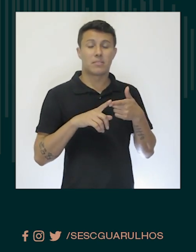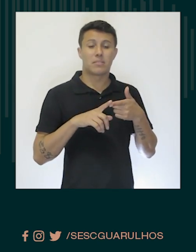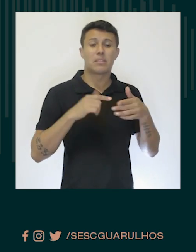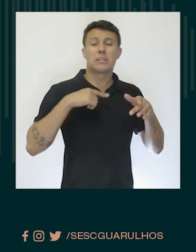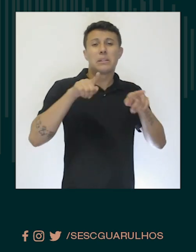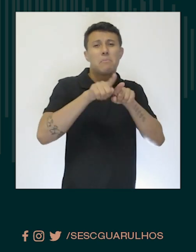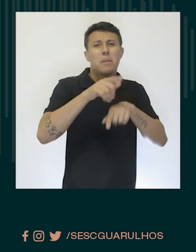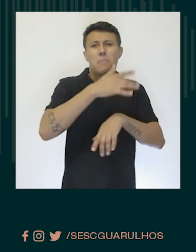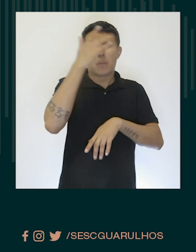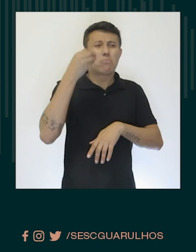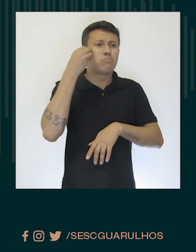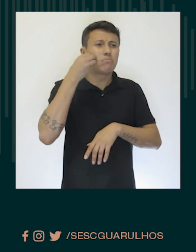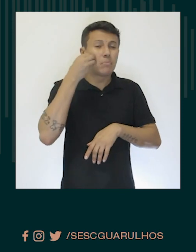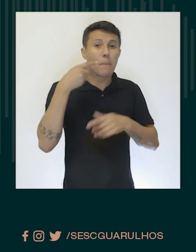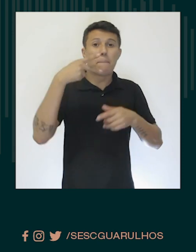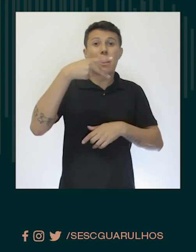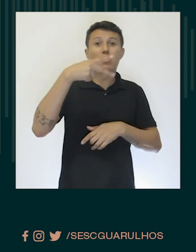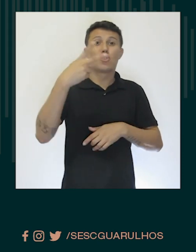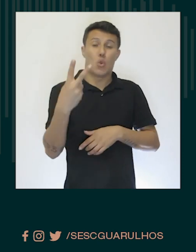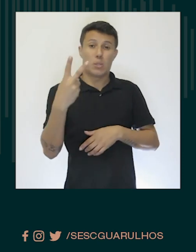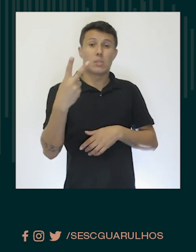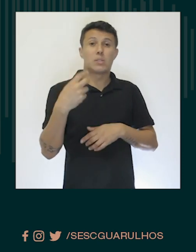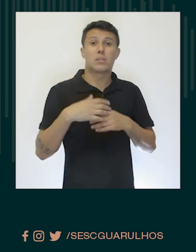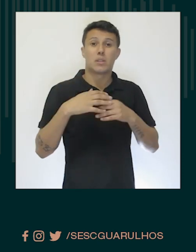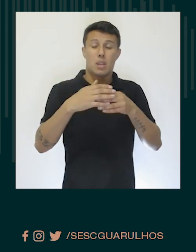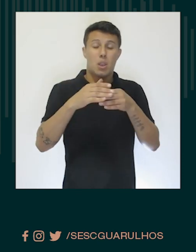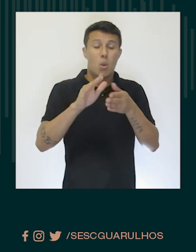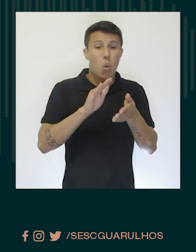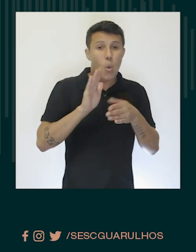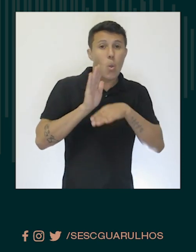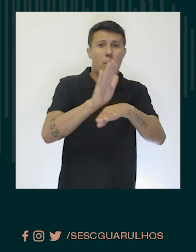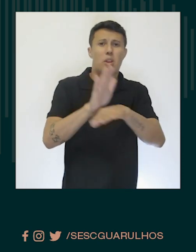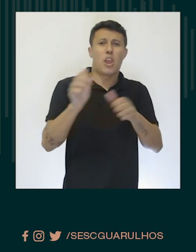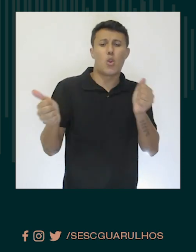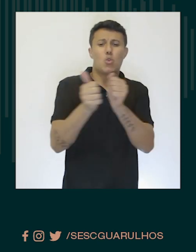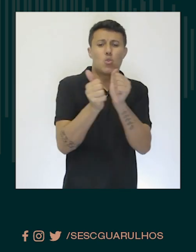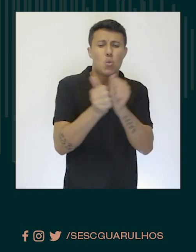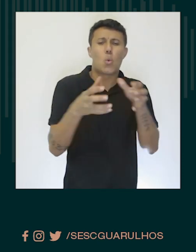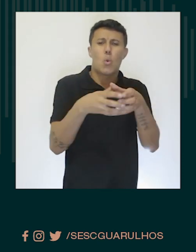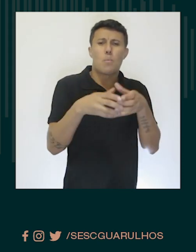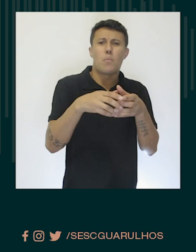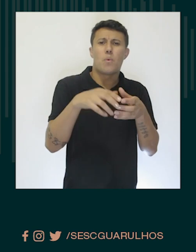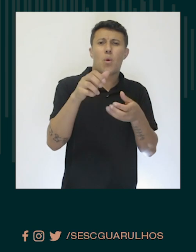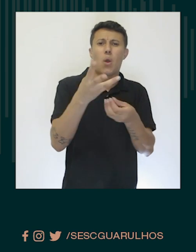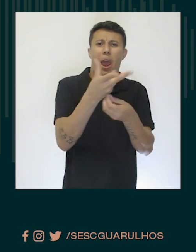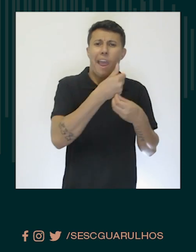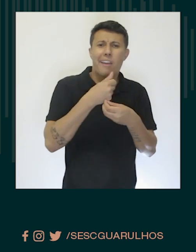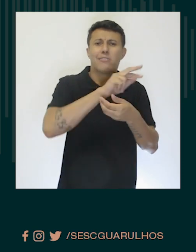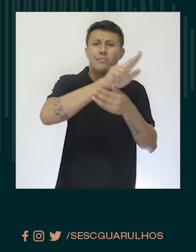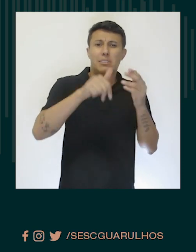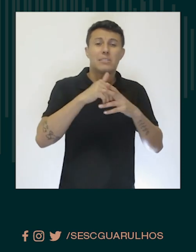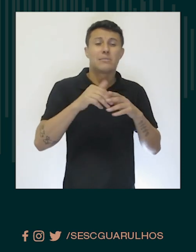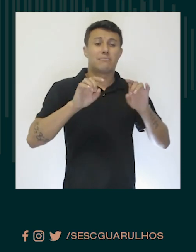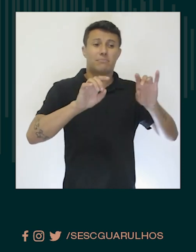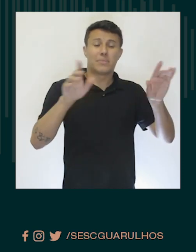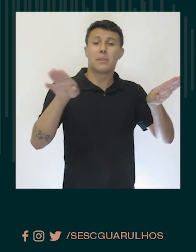2, colaboração com vários artistas. Então é um cara a vocês prestarem atenção. Fora que ele me inspirou muito